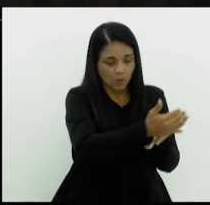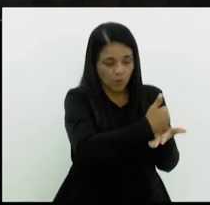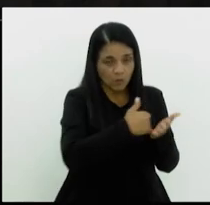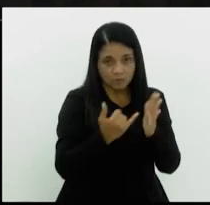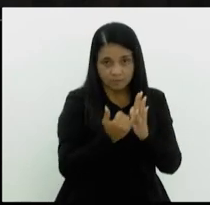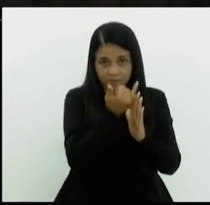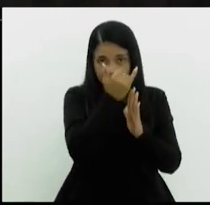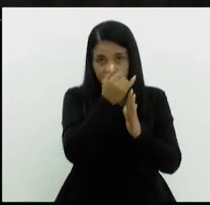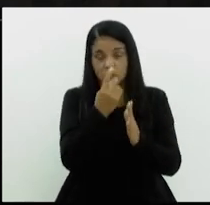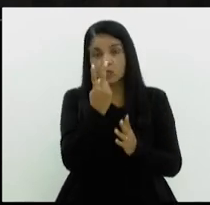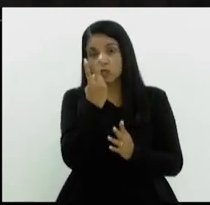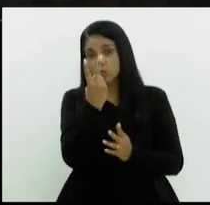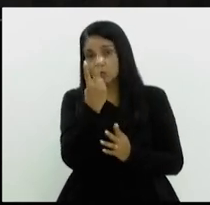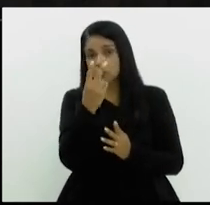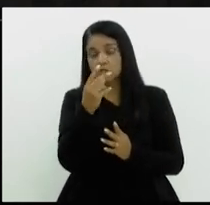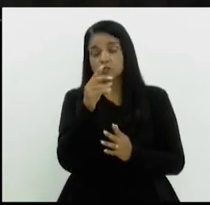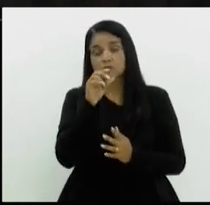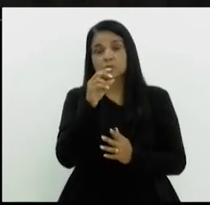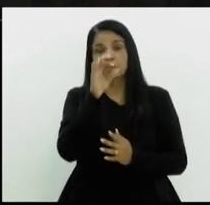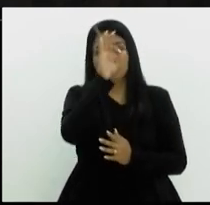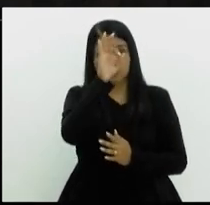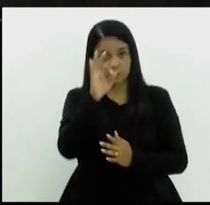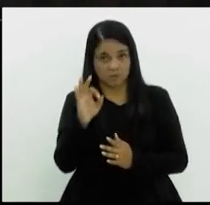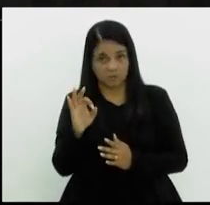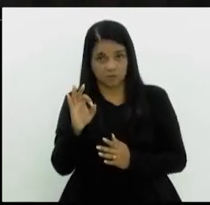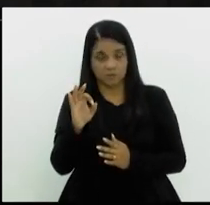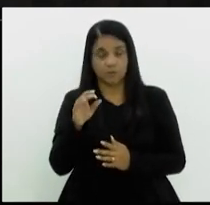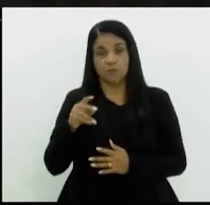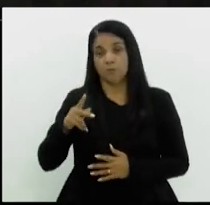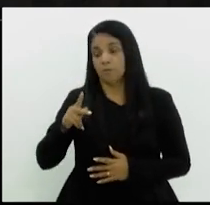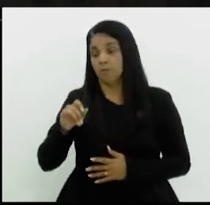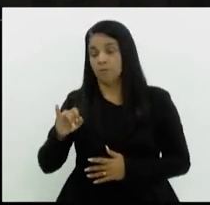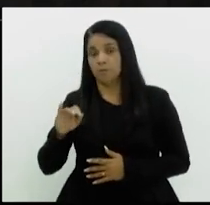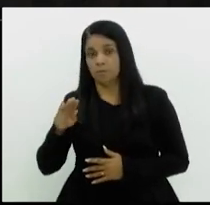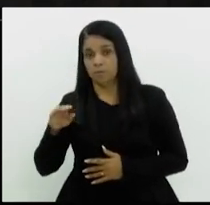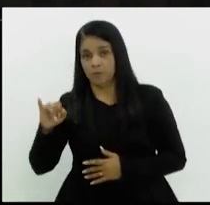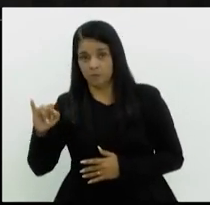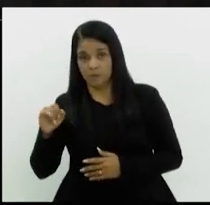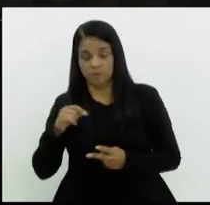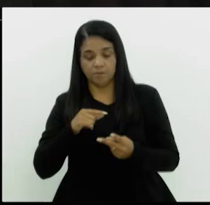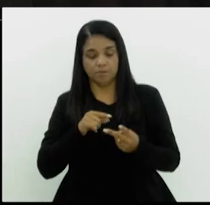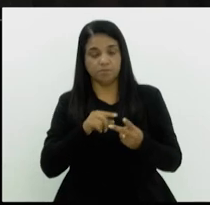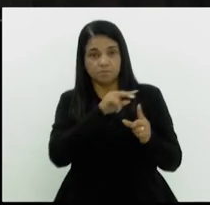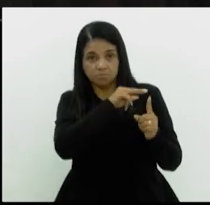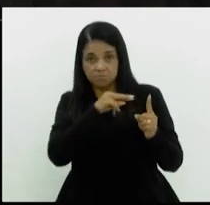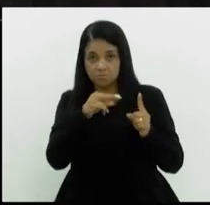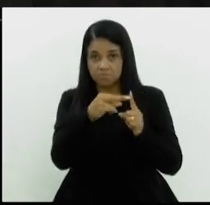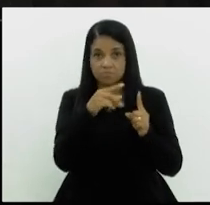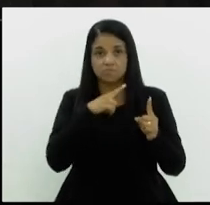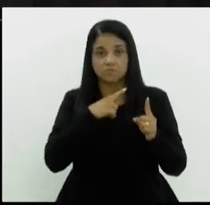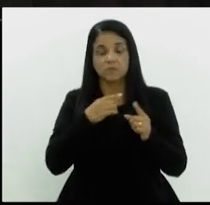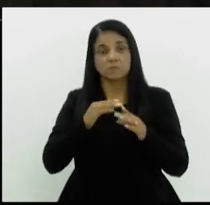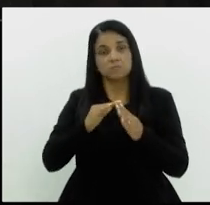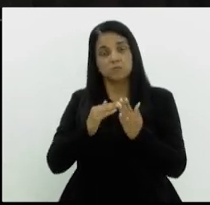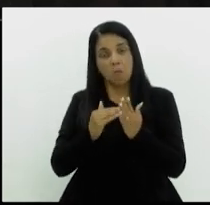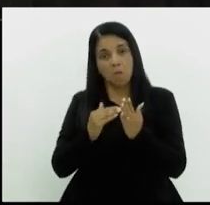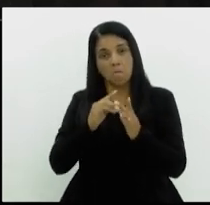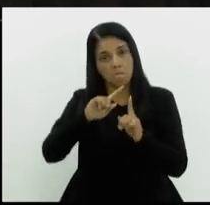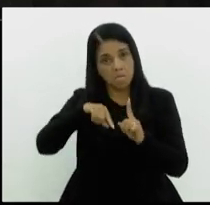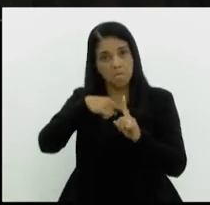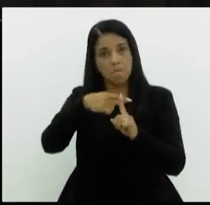em 2 pontos percentuais. O PIB teria a perspectiva de crescer